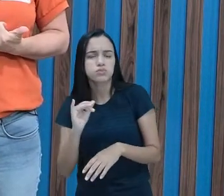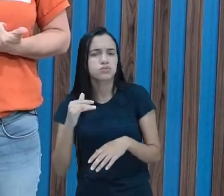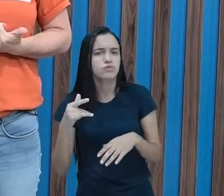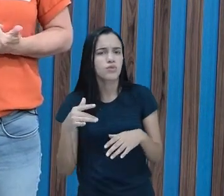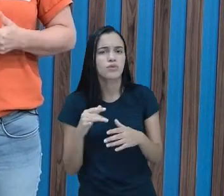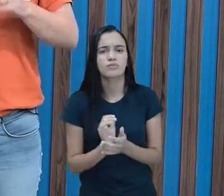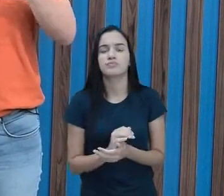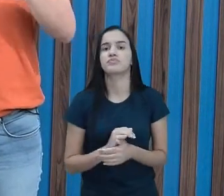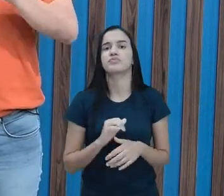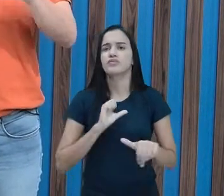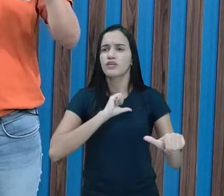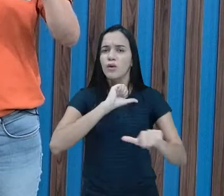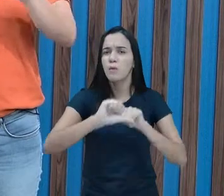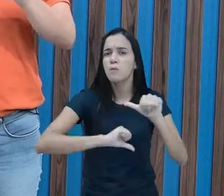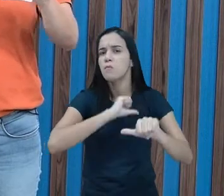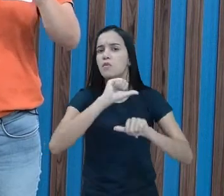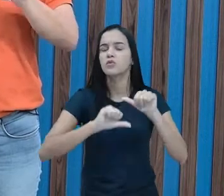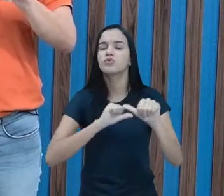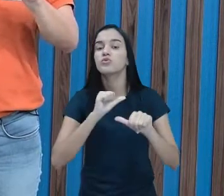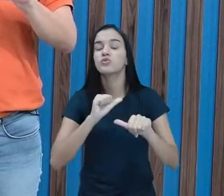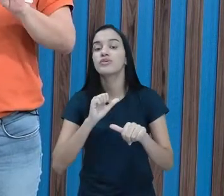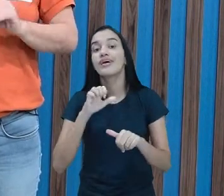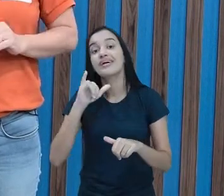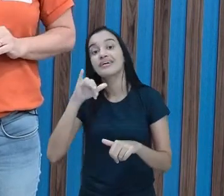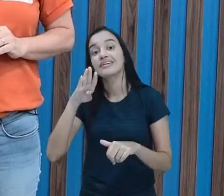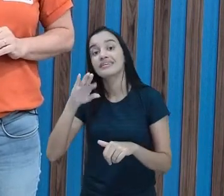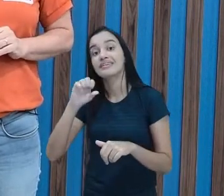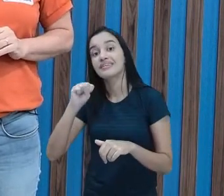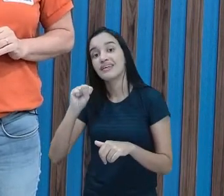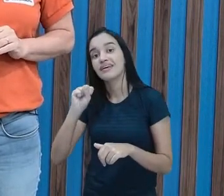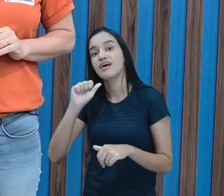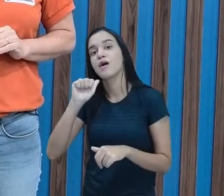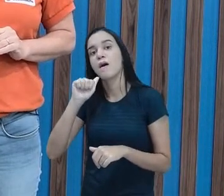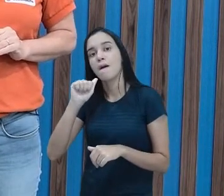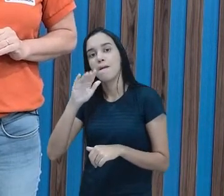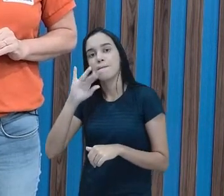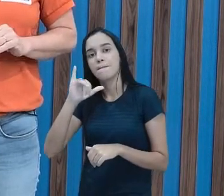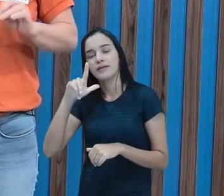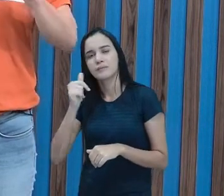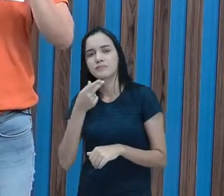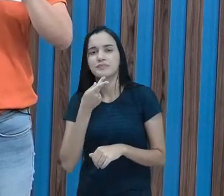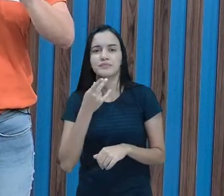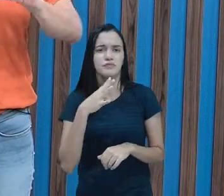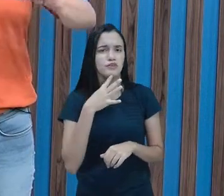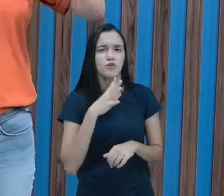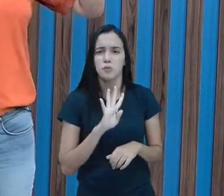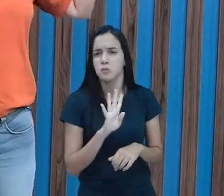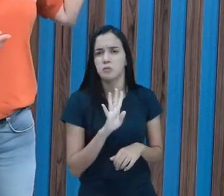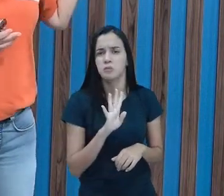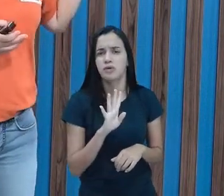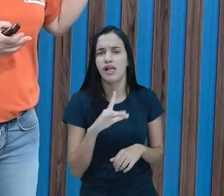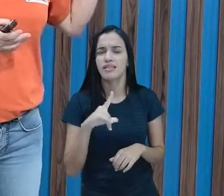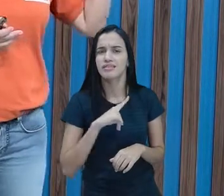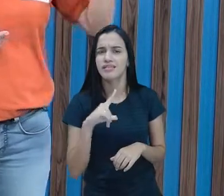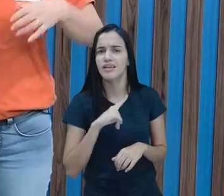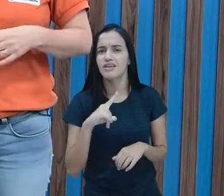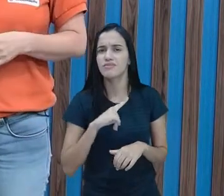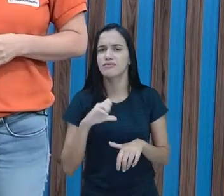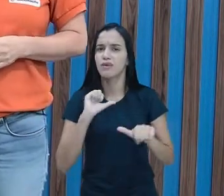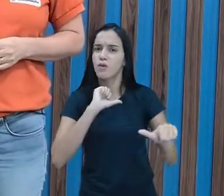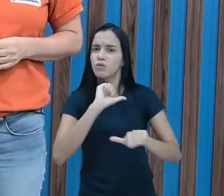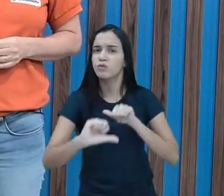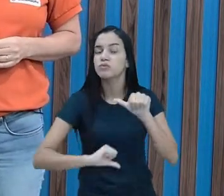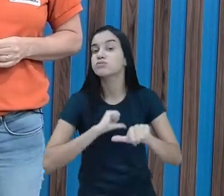mudou? A Isabela disse que não reconheceu a cidade, né? E aí, será que teve muita mudança de lá para